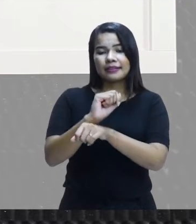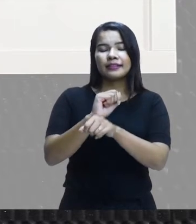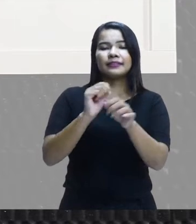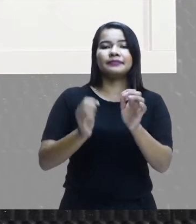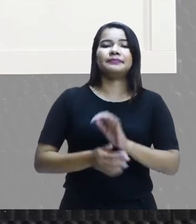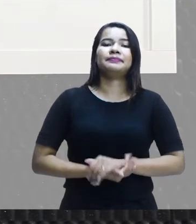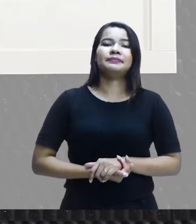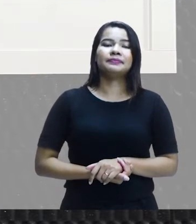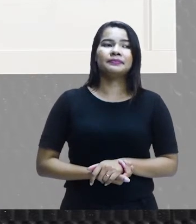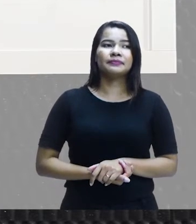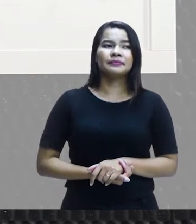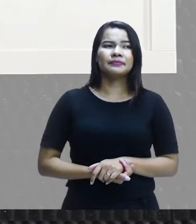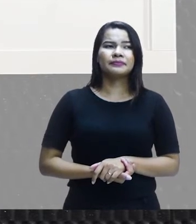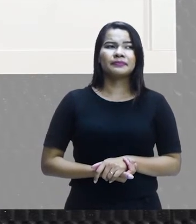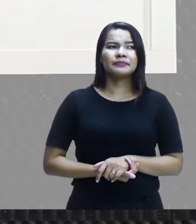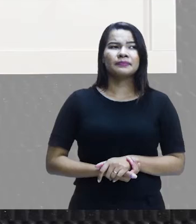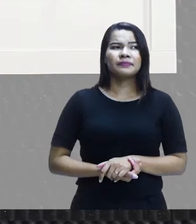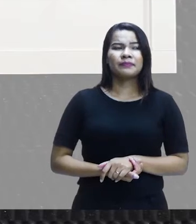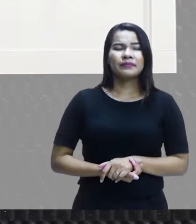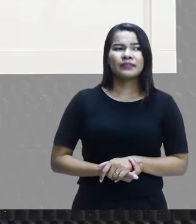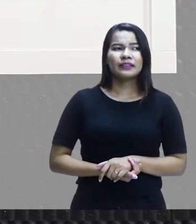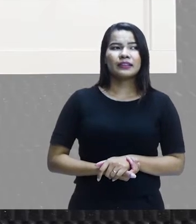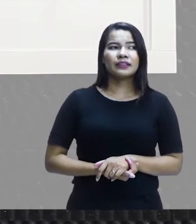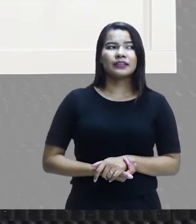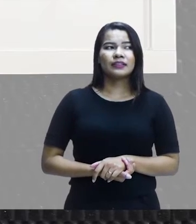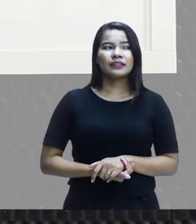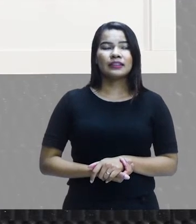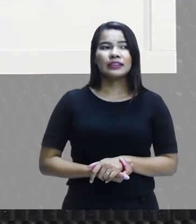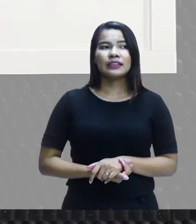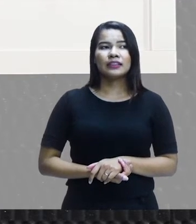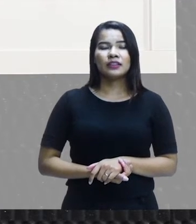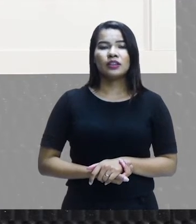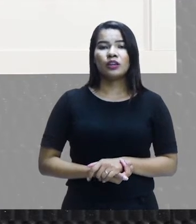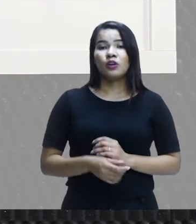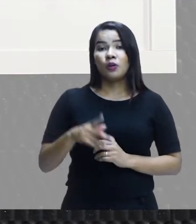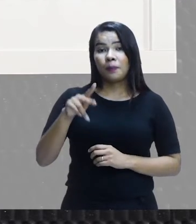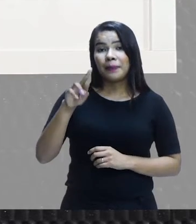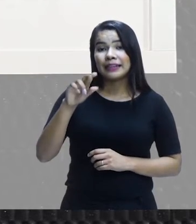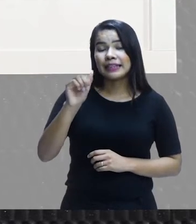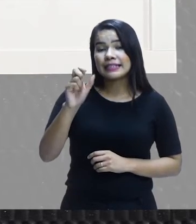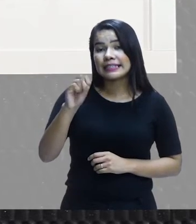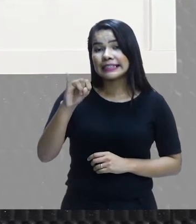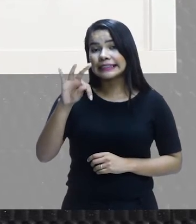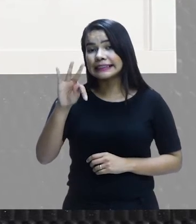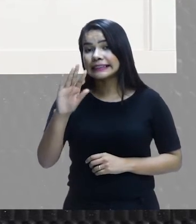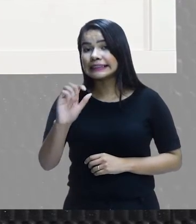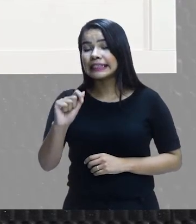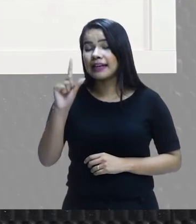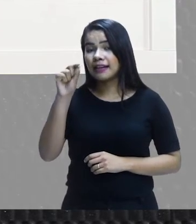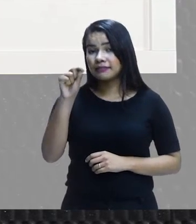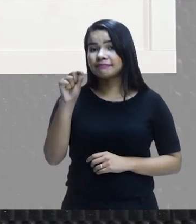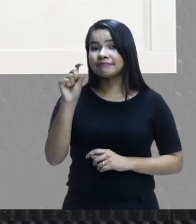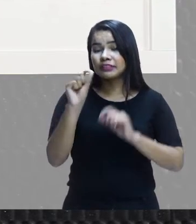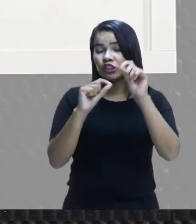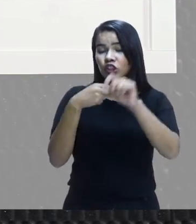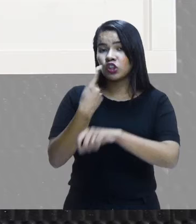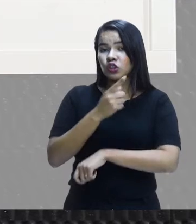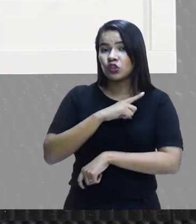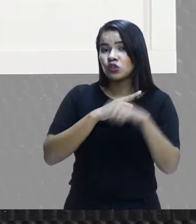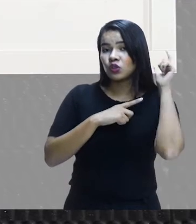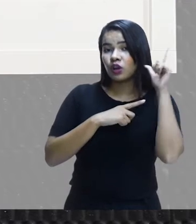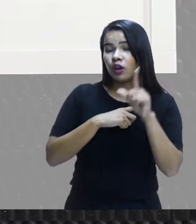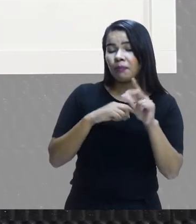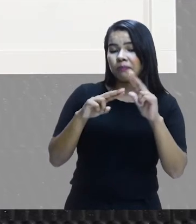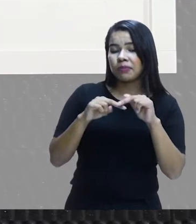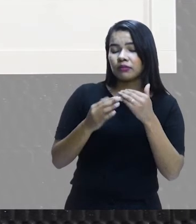Pronto. E aí, ó, Giardia lamblia. Tá, ok? Esse parasita, esse protozoário, ele é um protozoário que a gente adquire através da